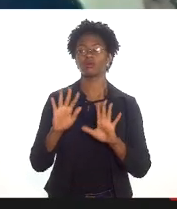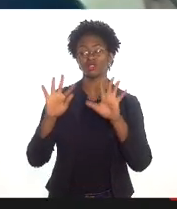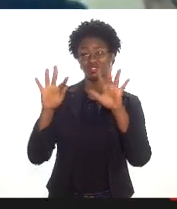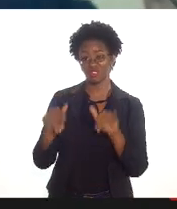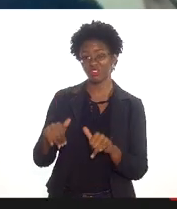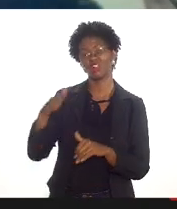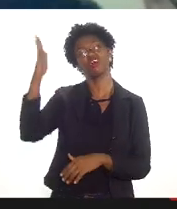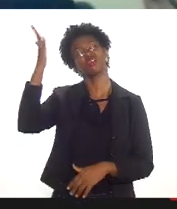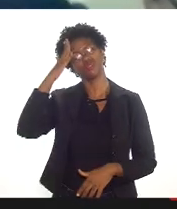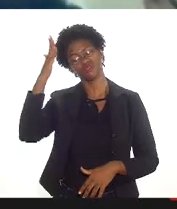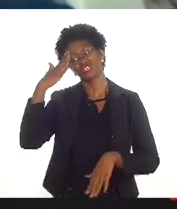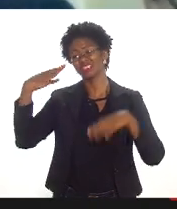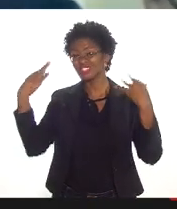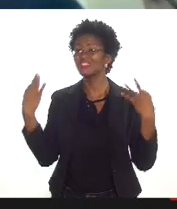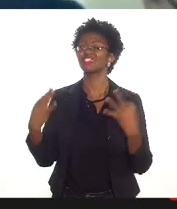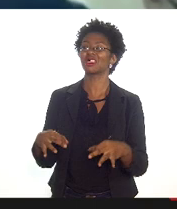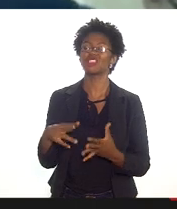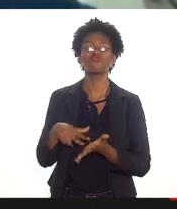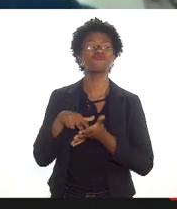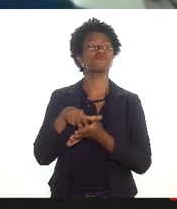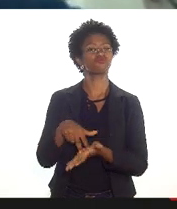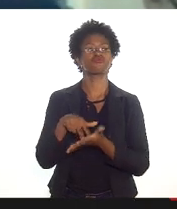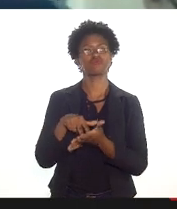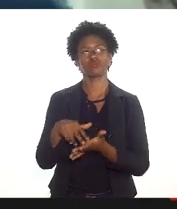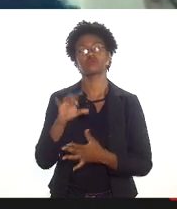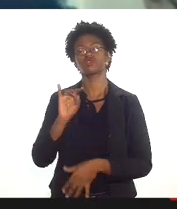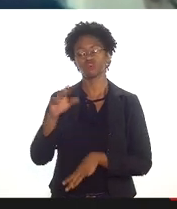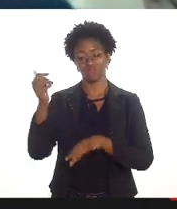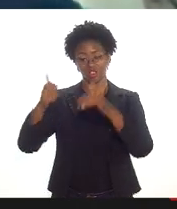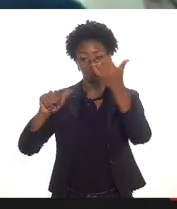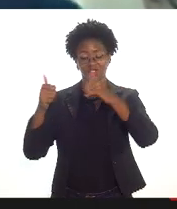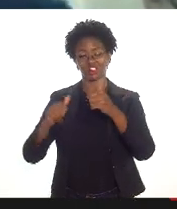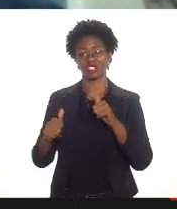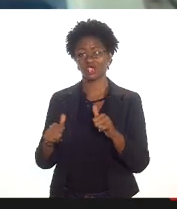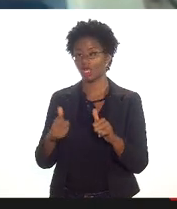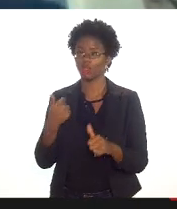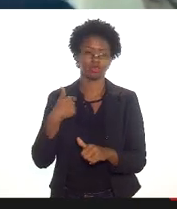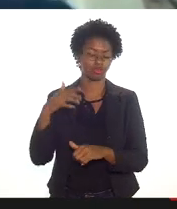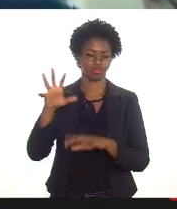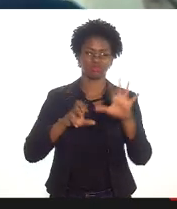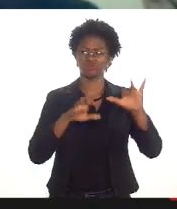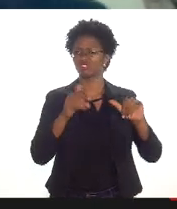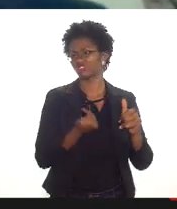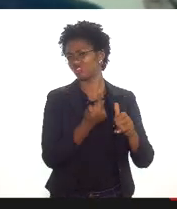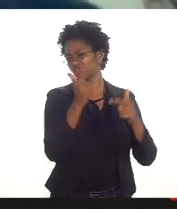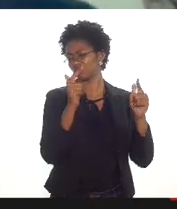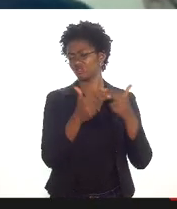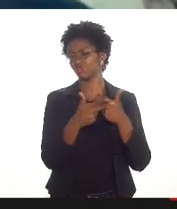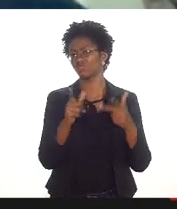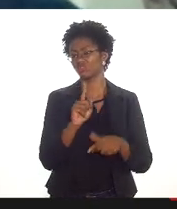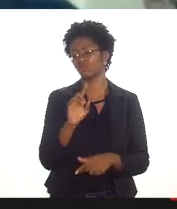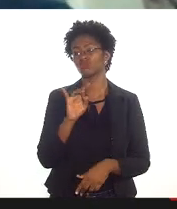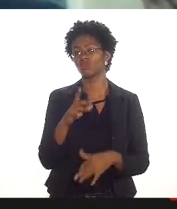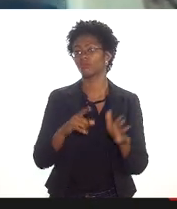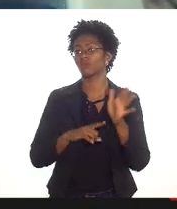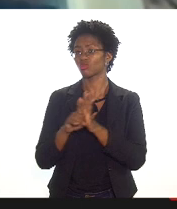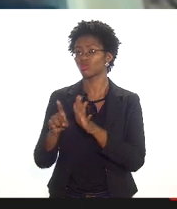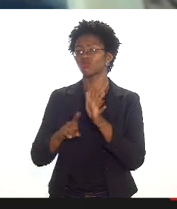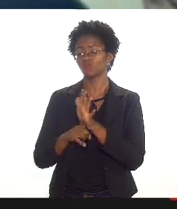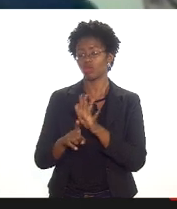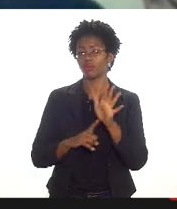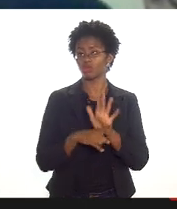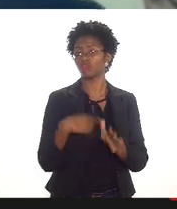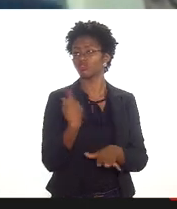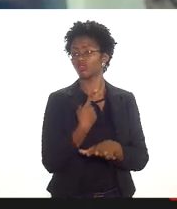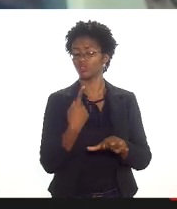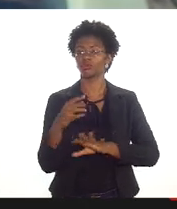tenho convicção que só analisando, sem buscar ainda os dados, porque só com as perguntas que estamos preparando e todos aqueles,